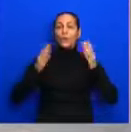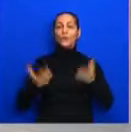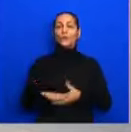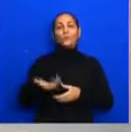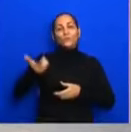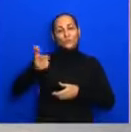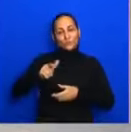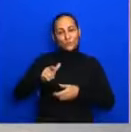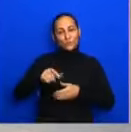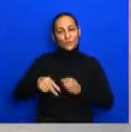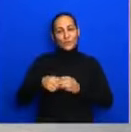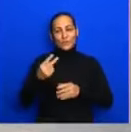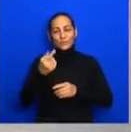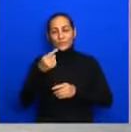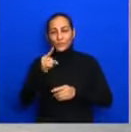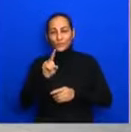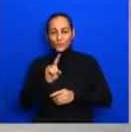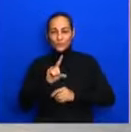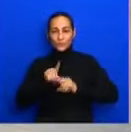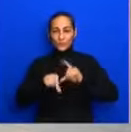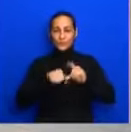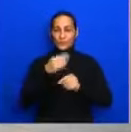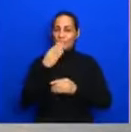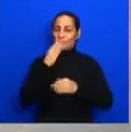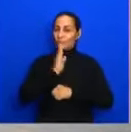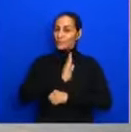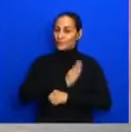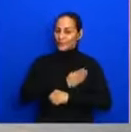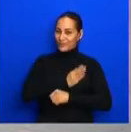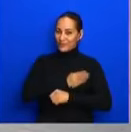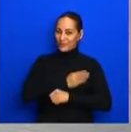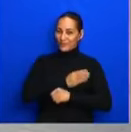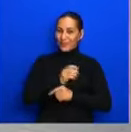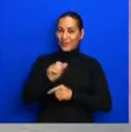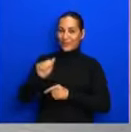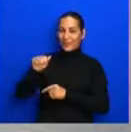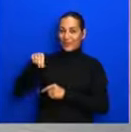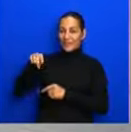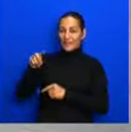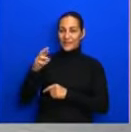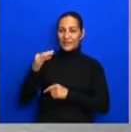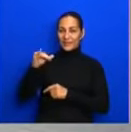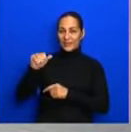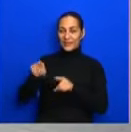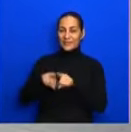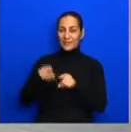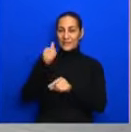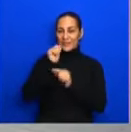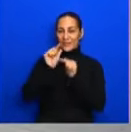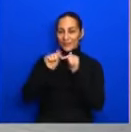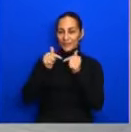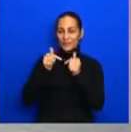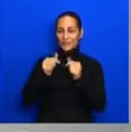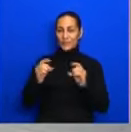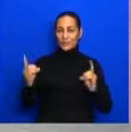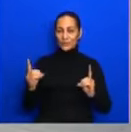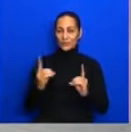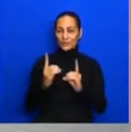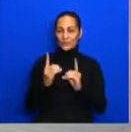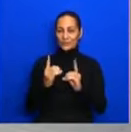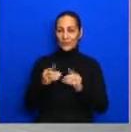reabastecido para a segunda e última etapa, o sorteio do time do coração. Andréia, nossa colega da Caixa, também a Ellen, nossa garota da sorte, por